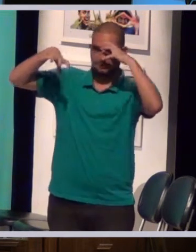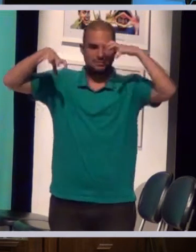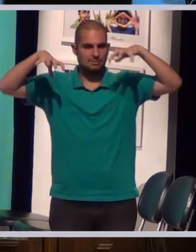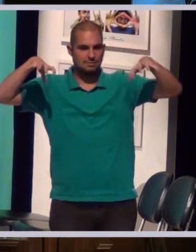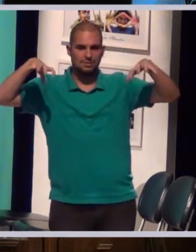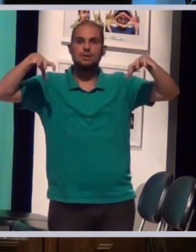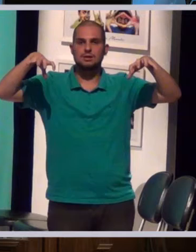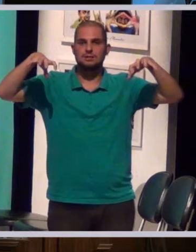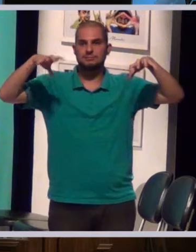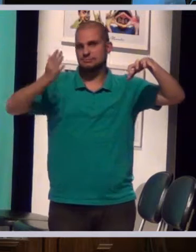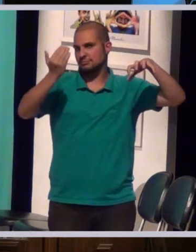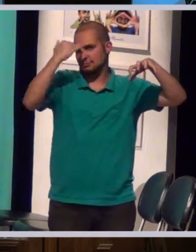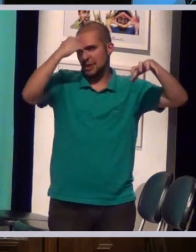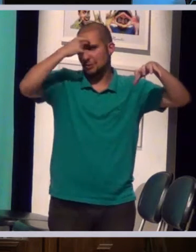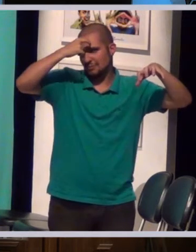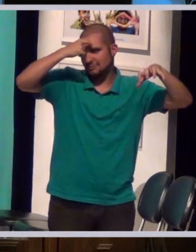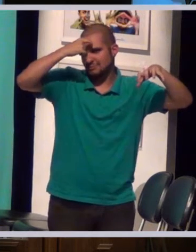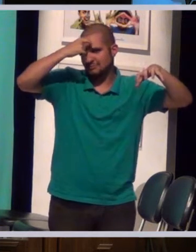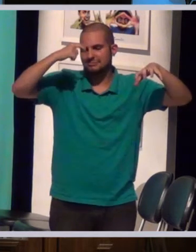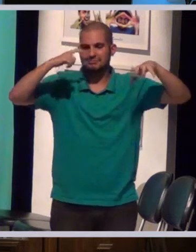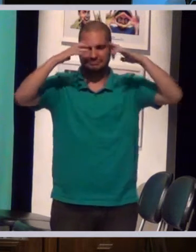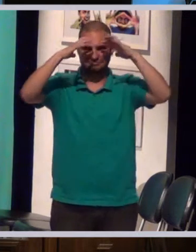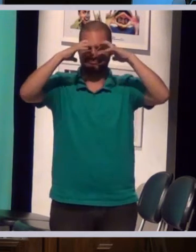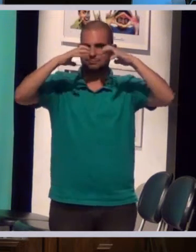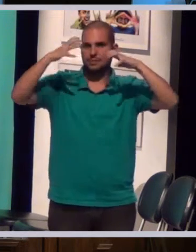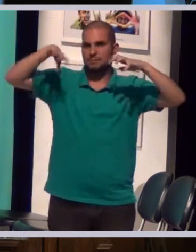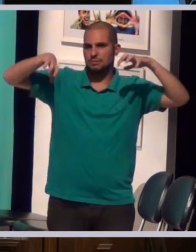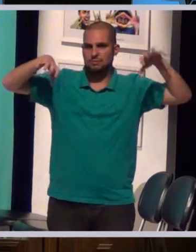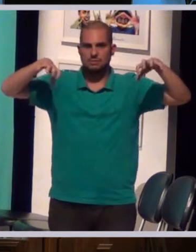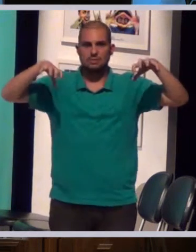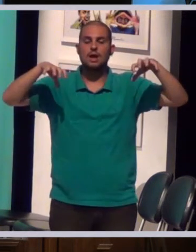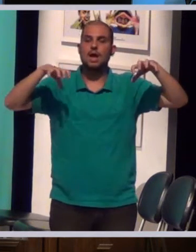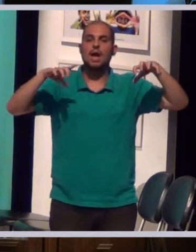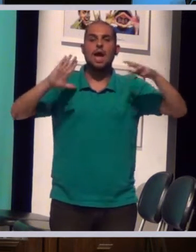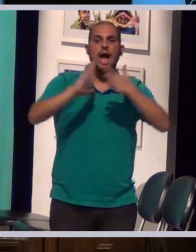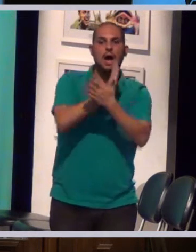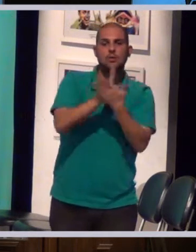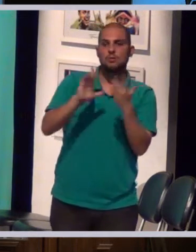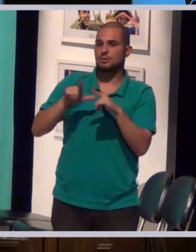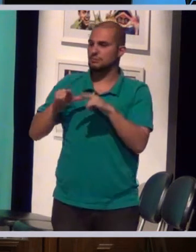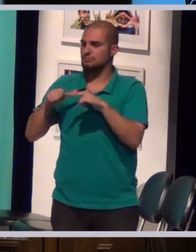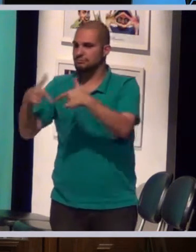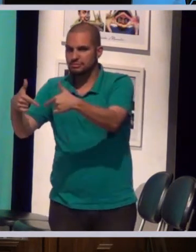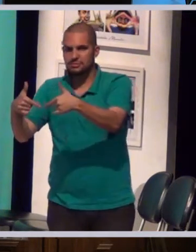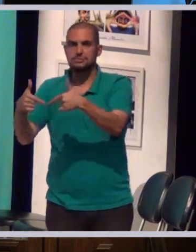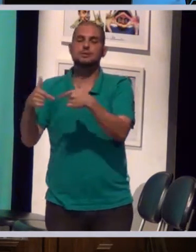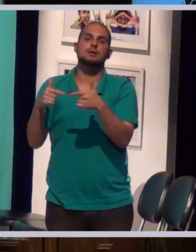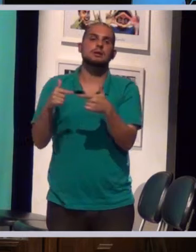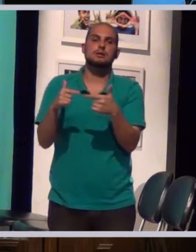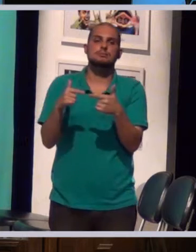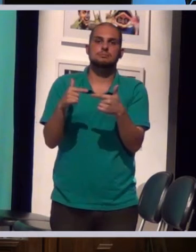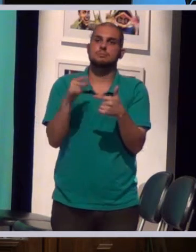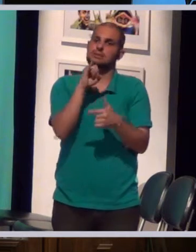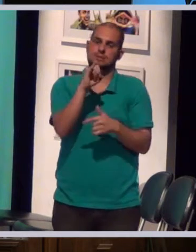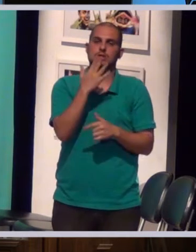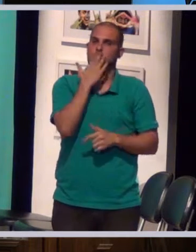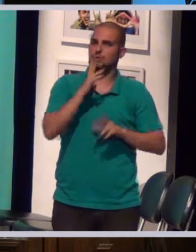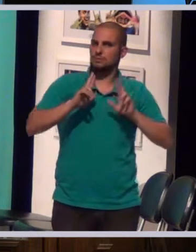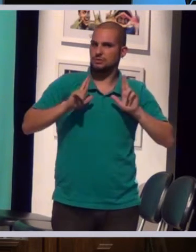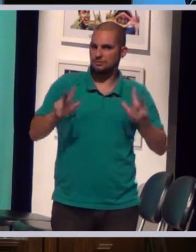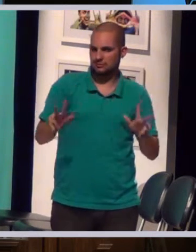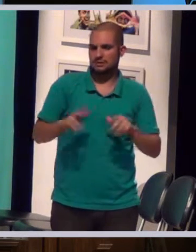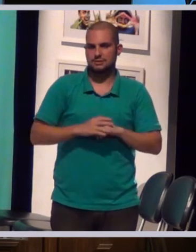diferentes na nossa mente, no nosso cérebro, para processar informações de natureza diferente, de